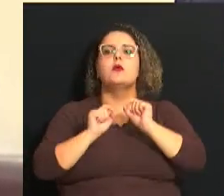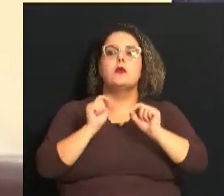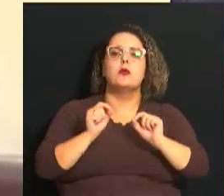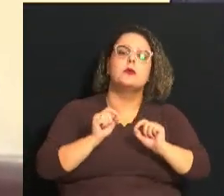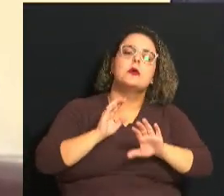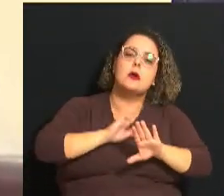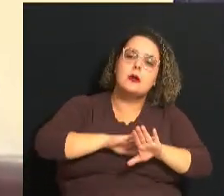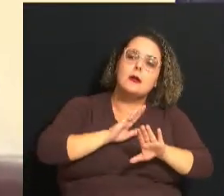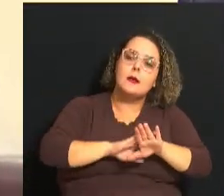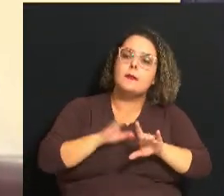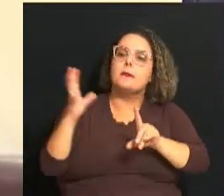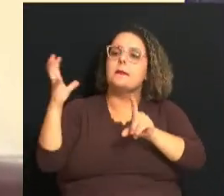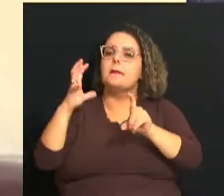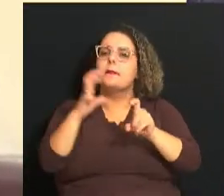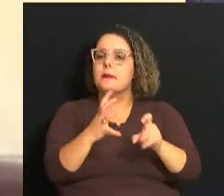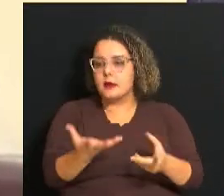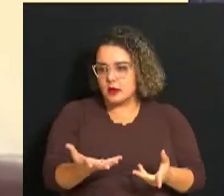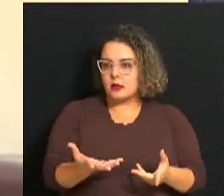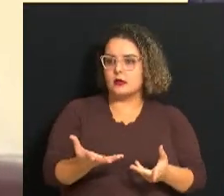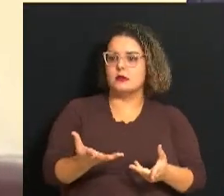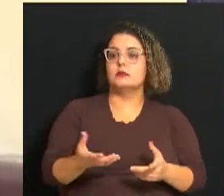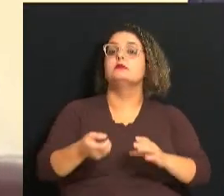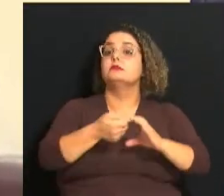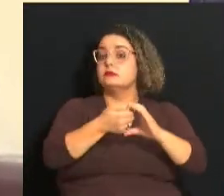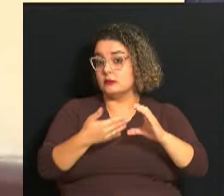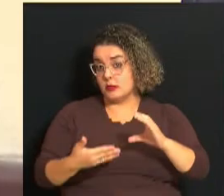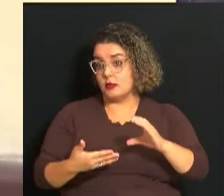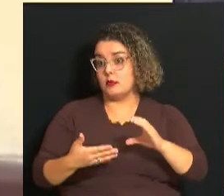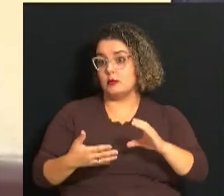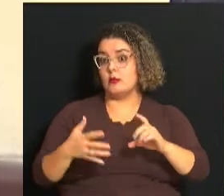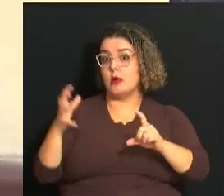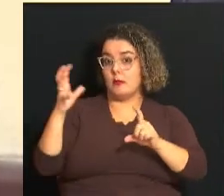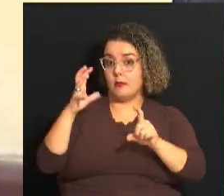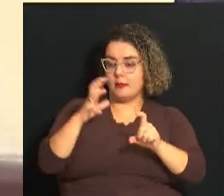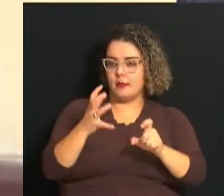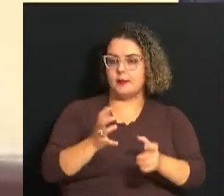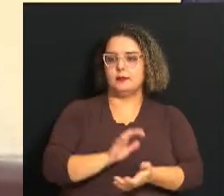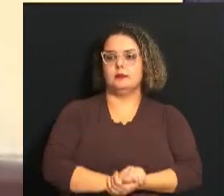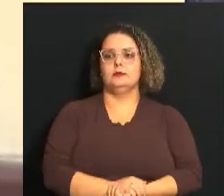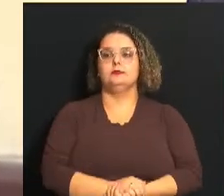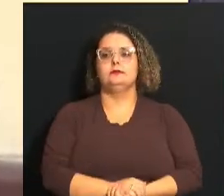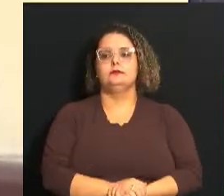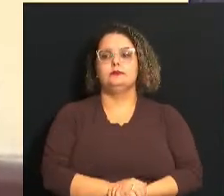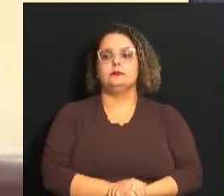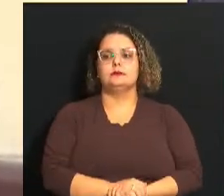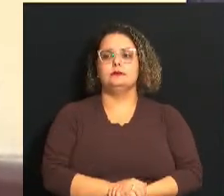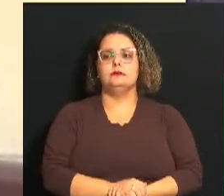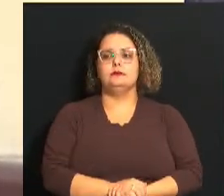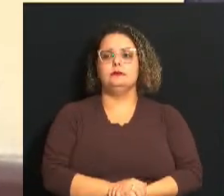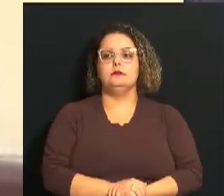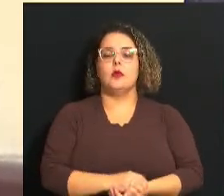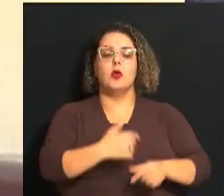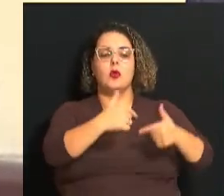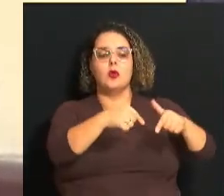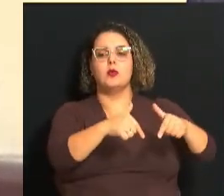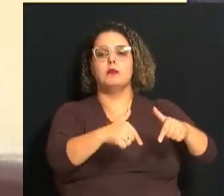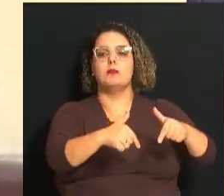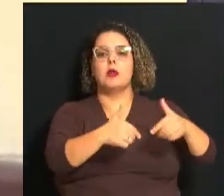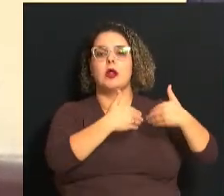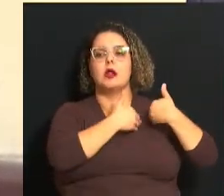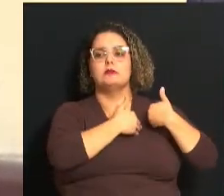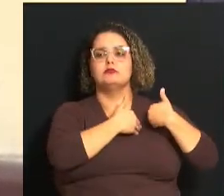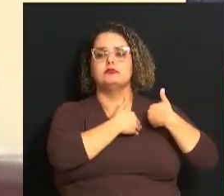abusiva reiterada possível de ser caracterizado como assédio moral é retirar a autonomia funcional dostrabalhadores ou